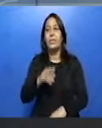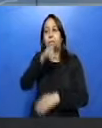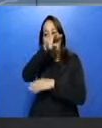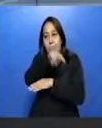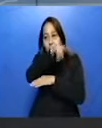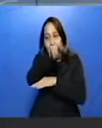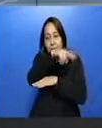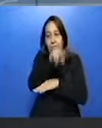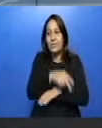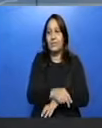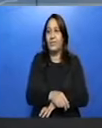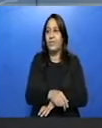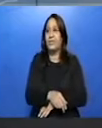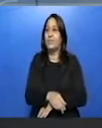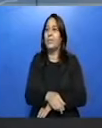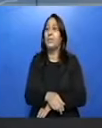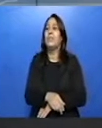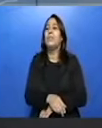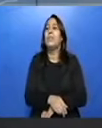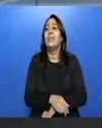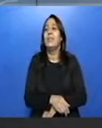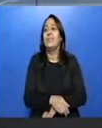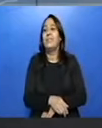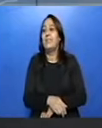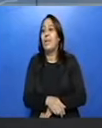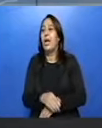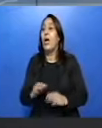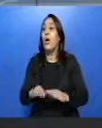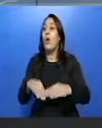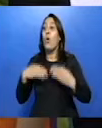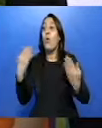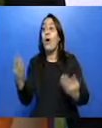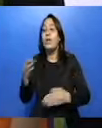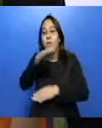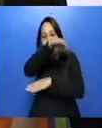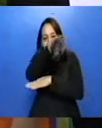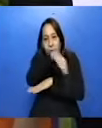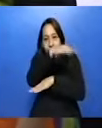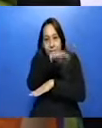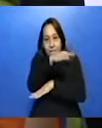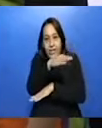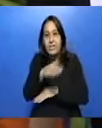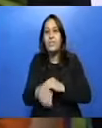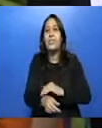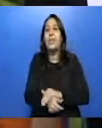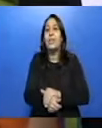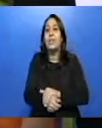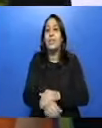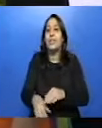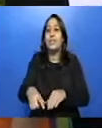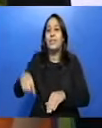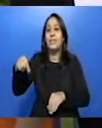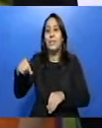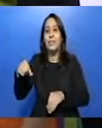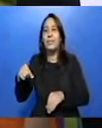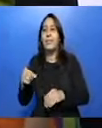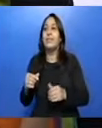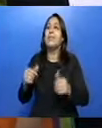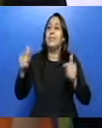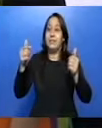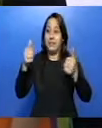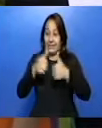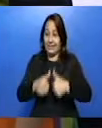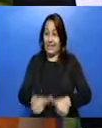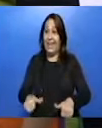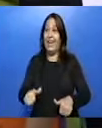O tatá e o tatu. Quando o tatá não tá, o tatu toma o seu lugar. Quando o tatá tá,